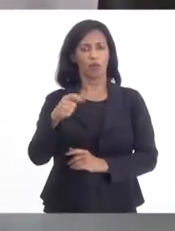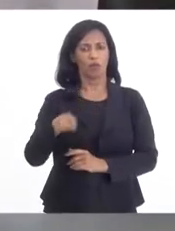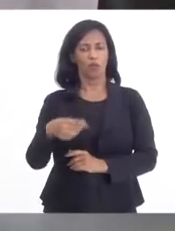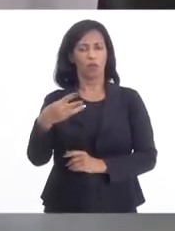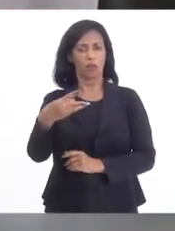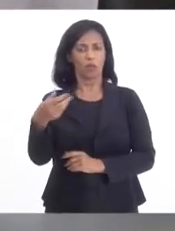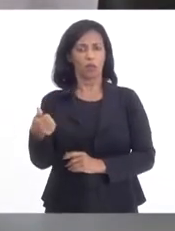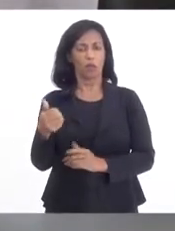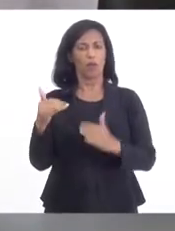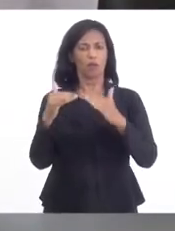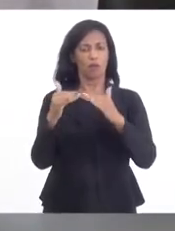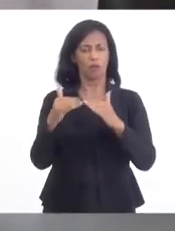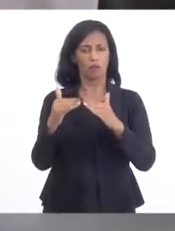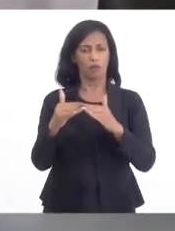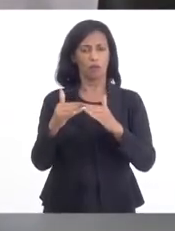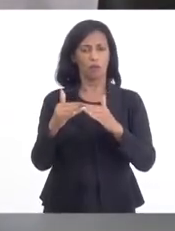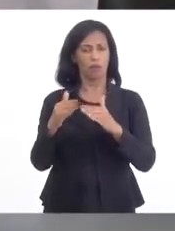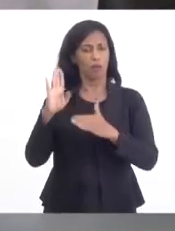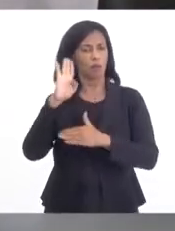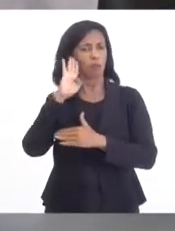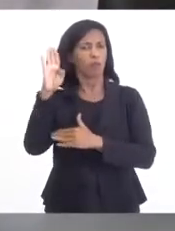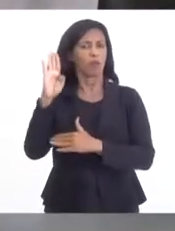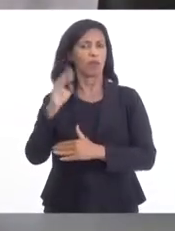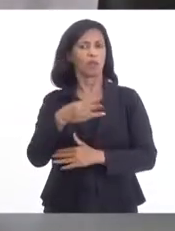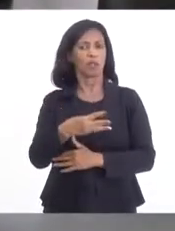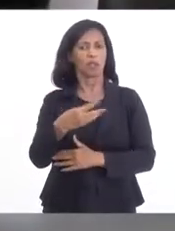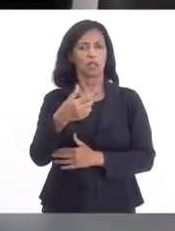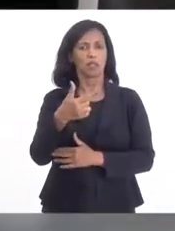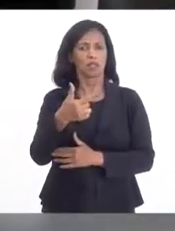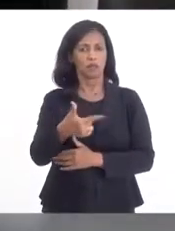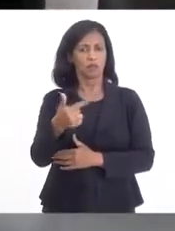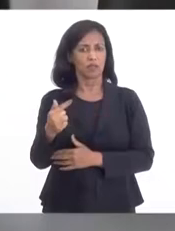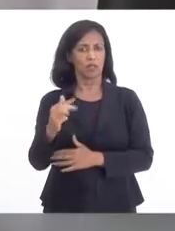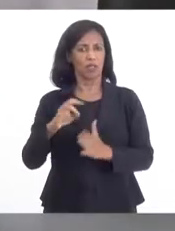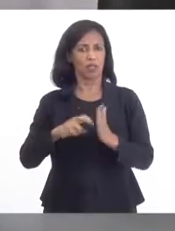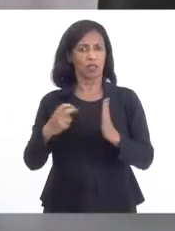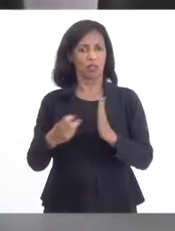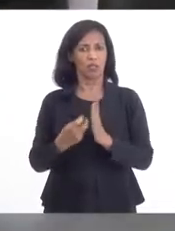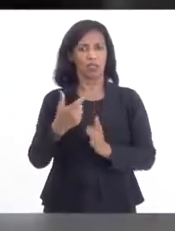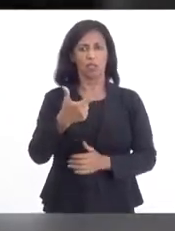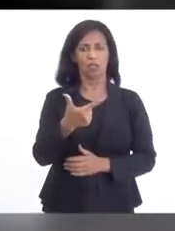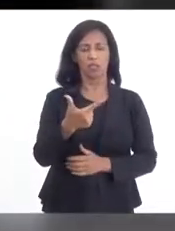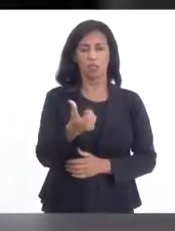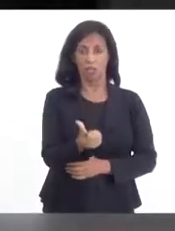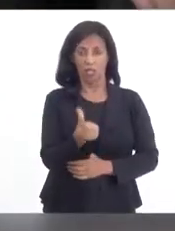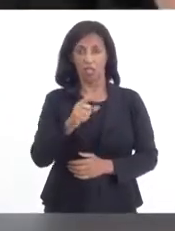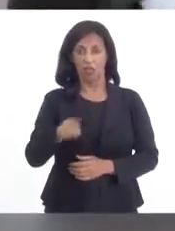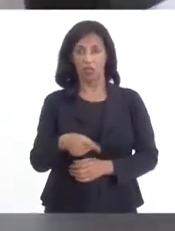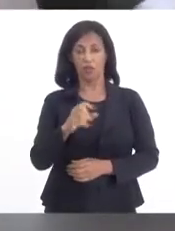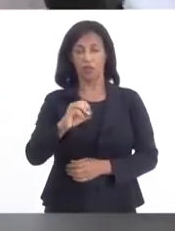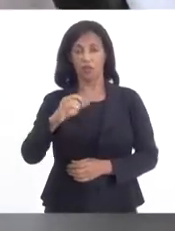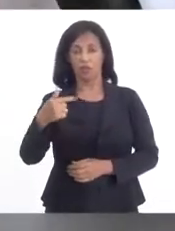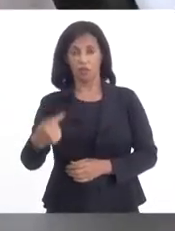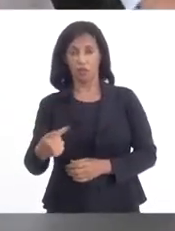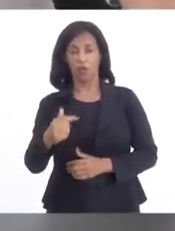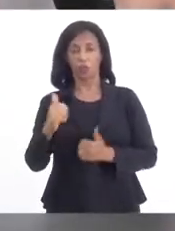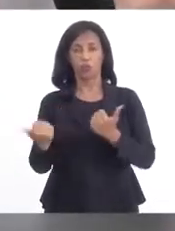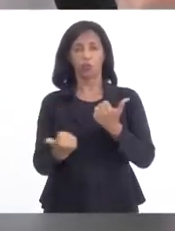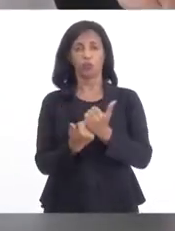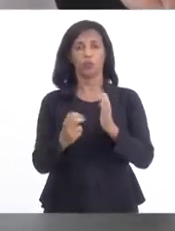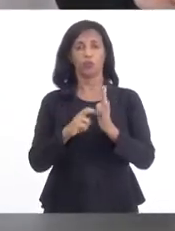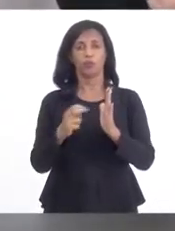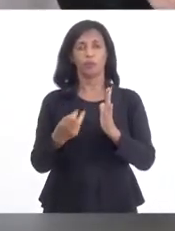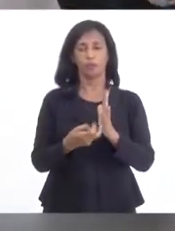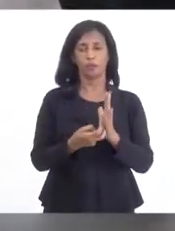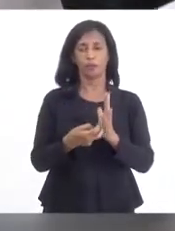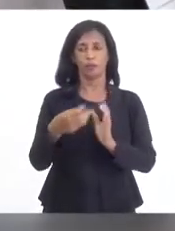91,31. Favorável com prioridade a 327 emendas, 6,07. Favorável com subemendas